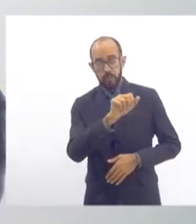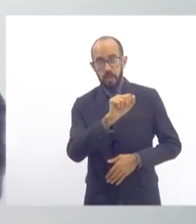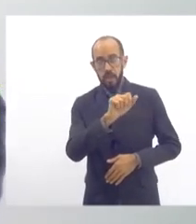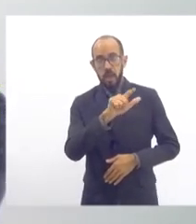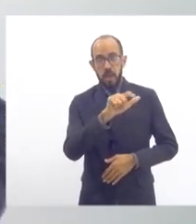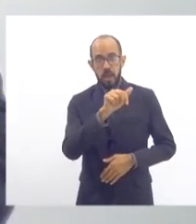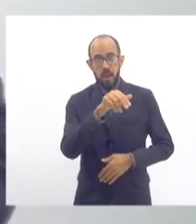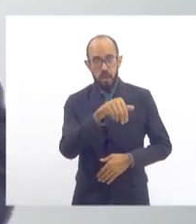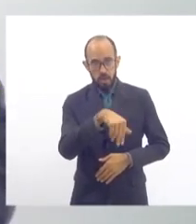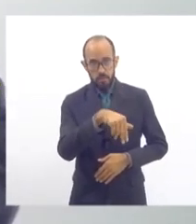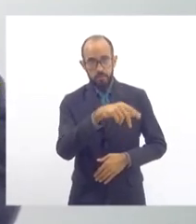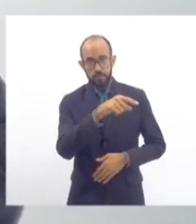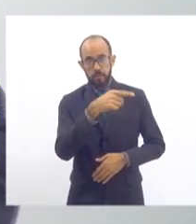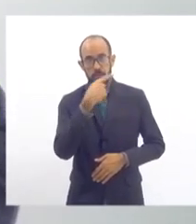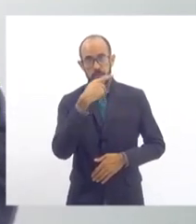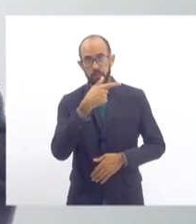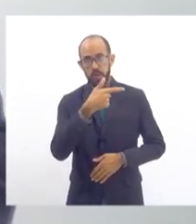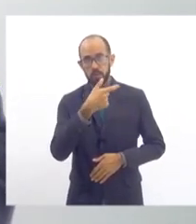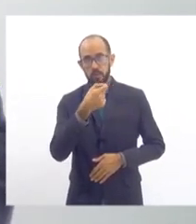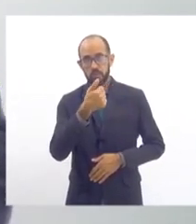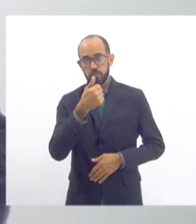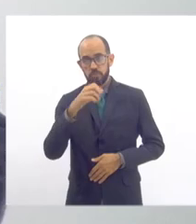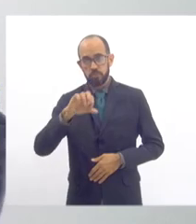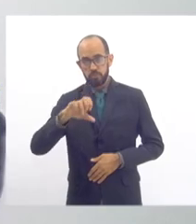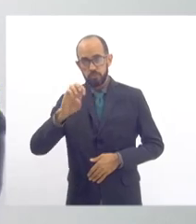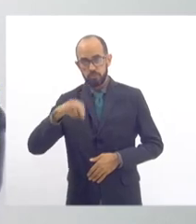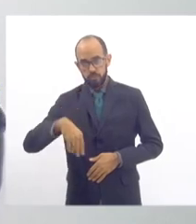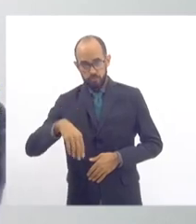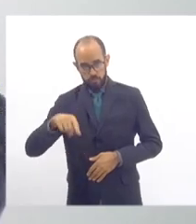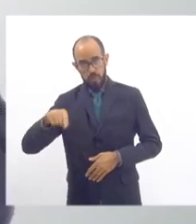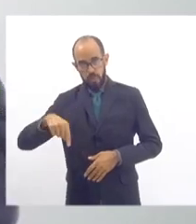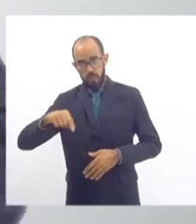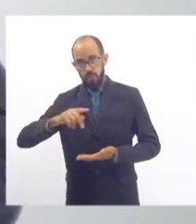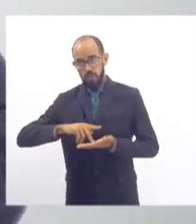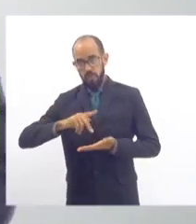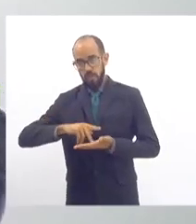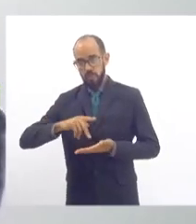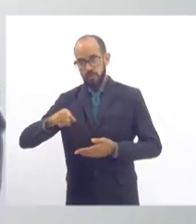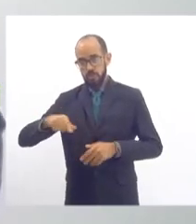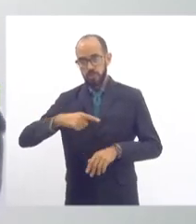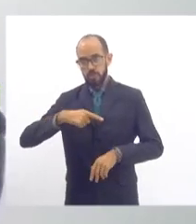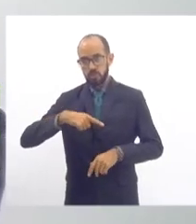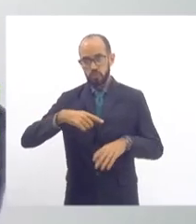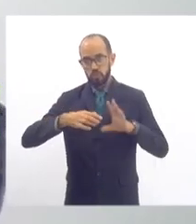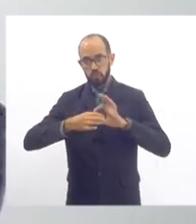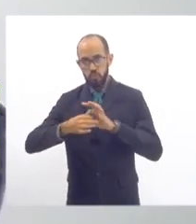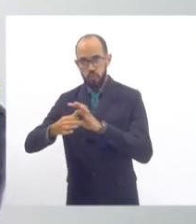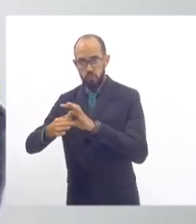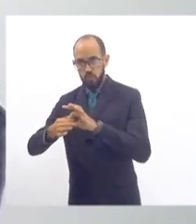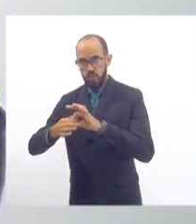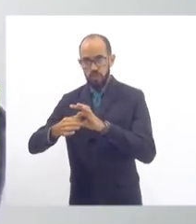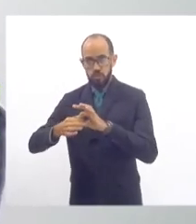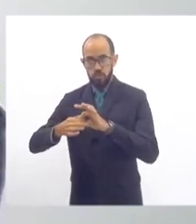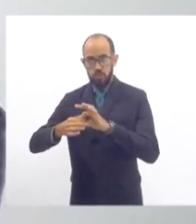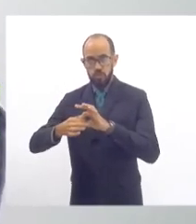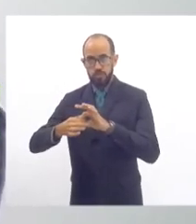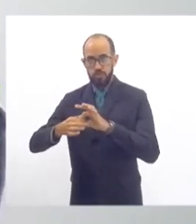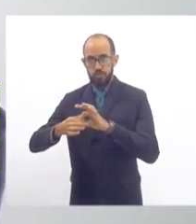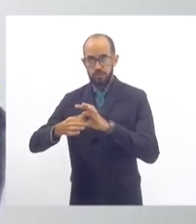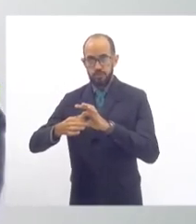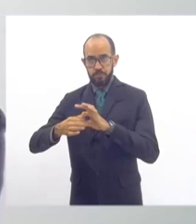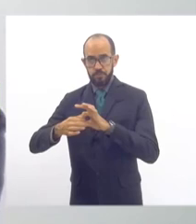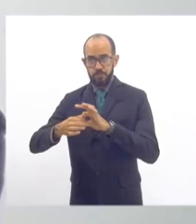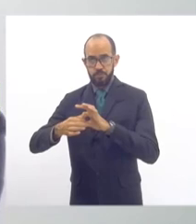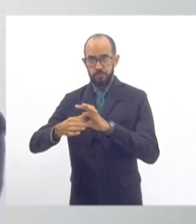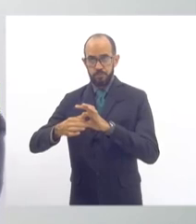a comissão é de 19, de fato é 19. 19, você tinha lá um cenário de, como